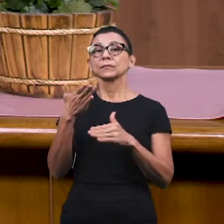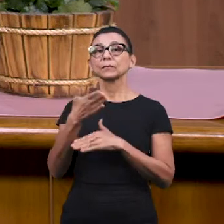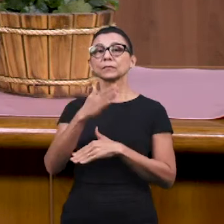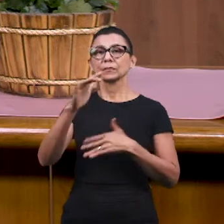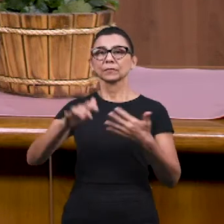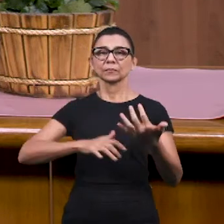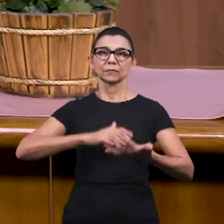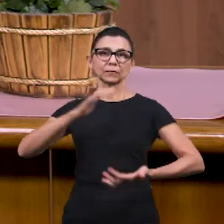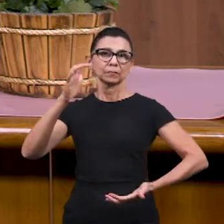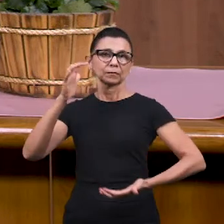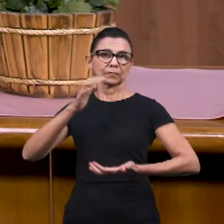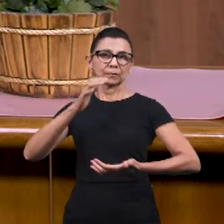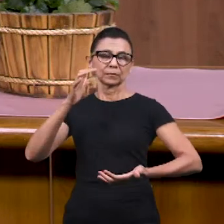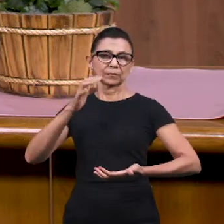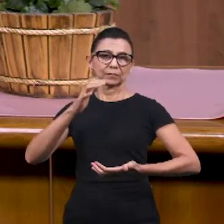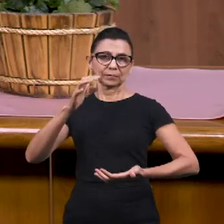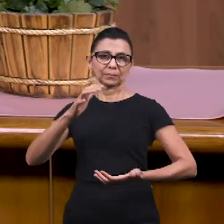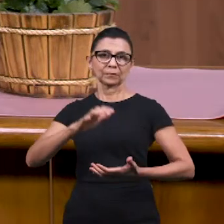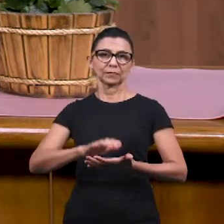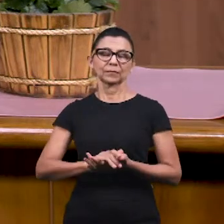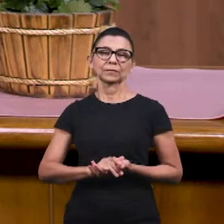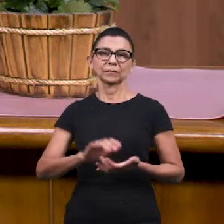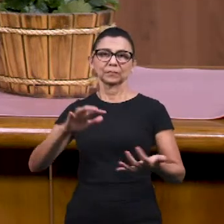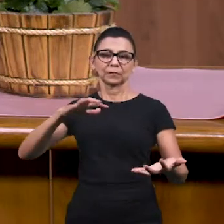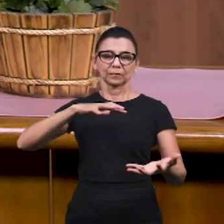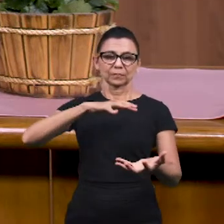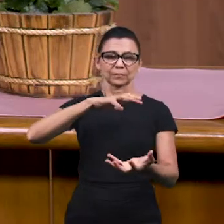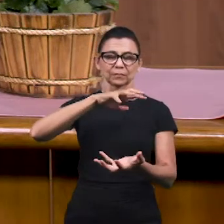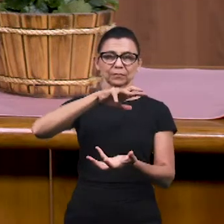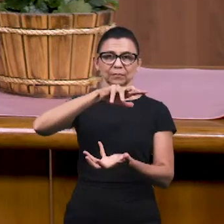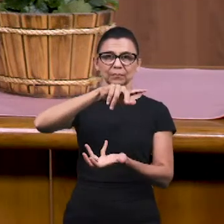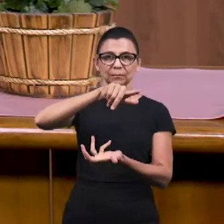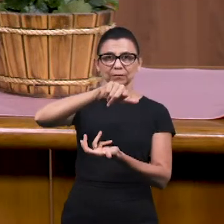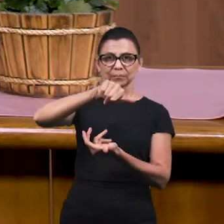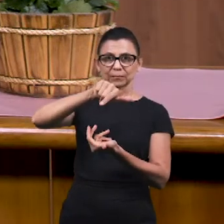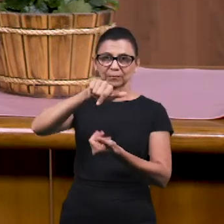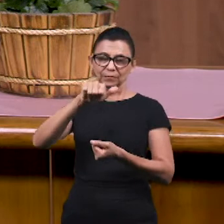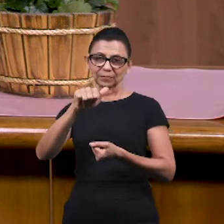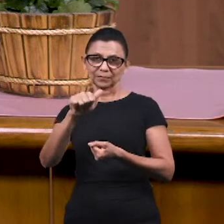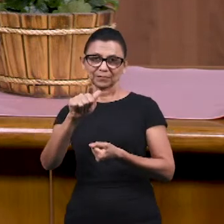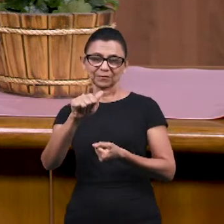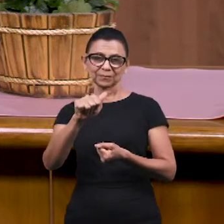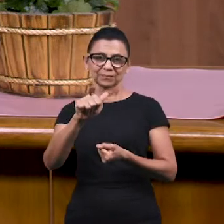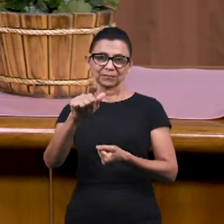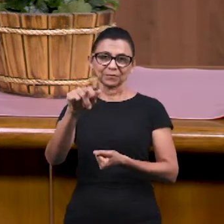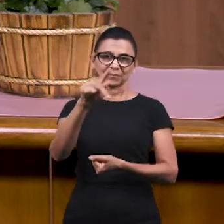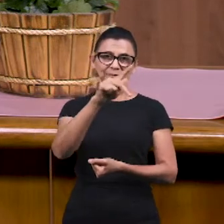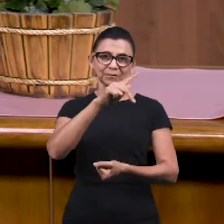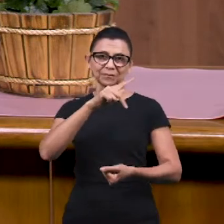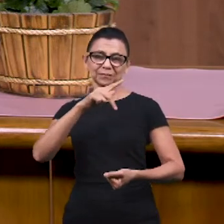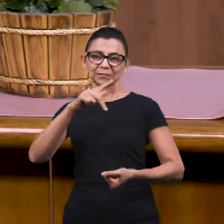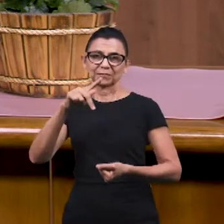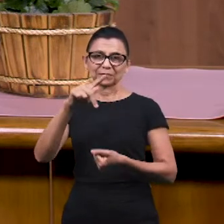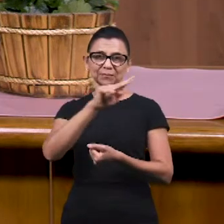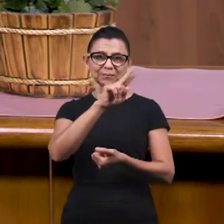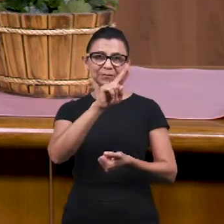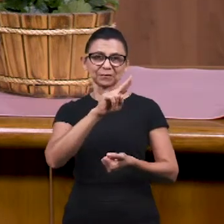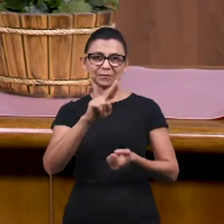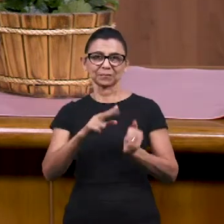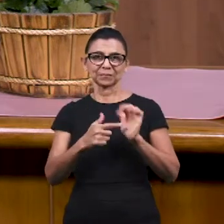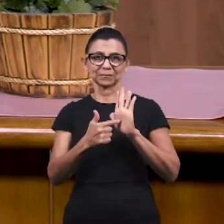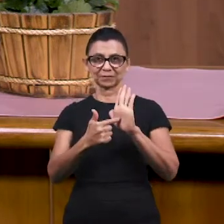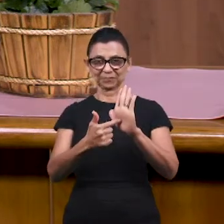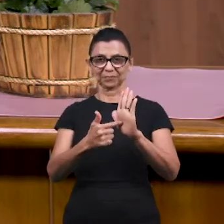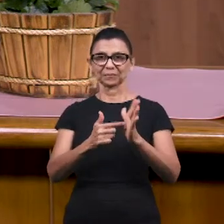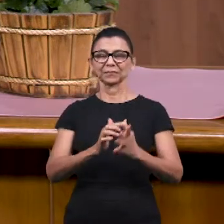que nós chamamos de Giro pelo Mundo. E logo depois da vinheta, nós então começaremos, junto com os